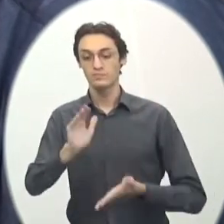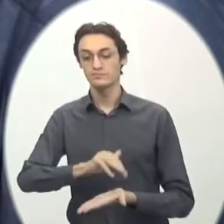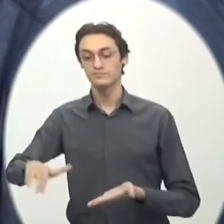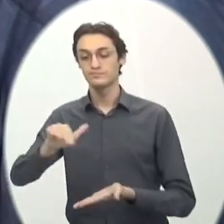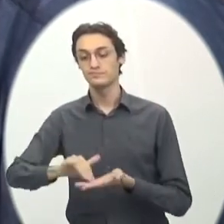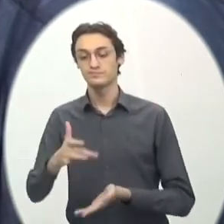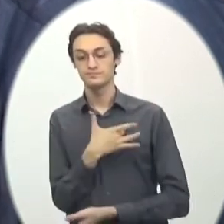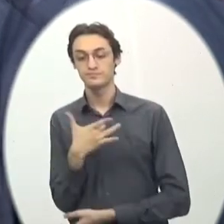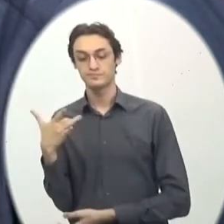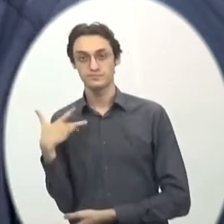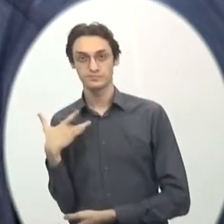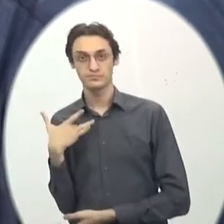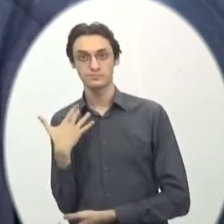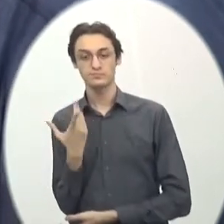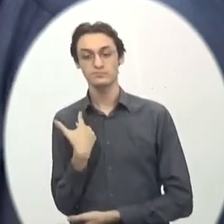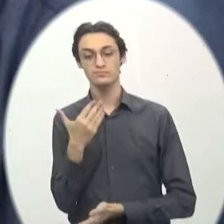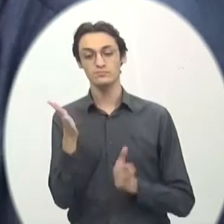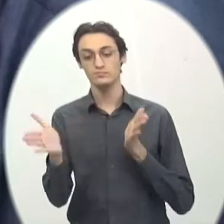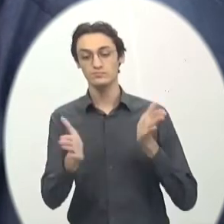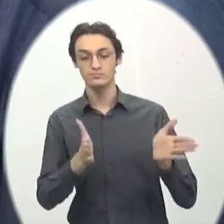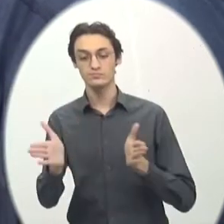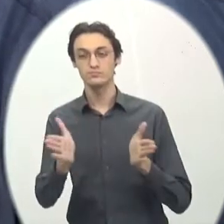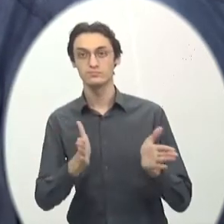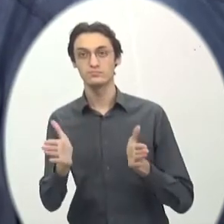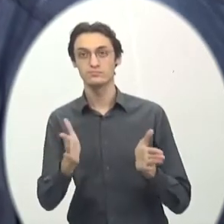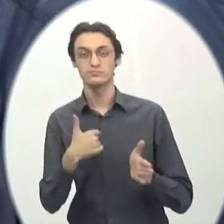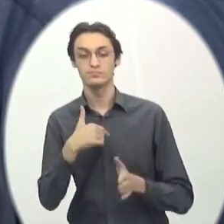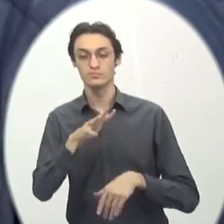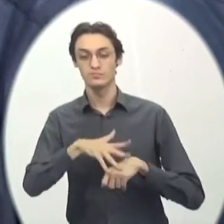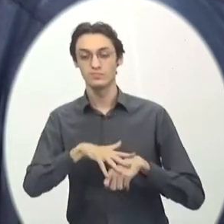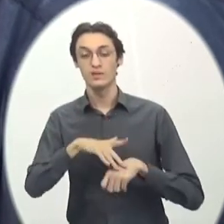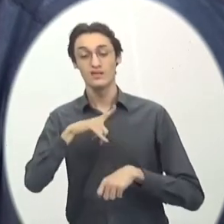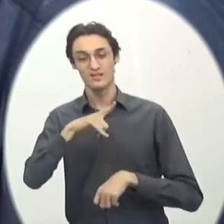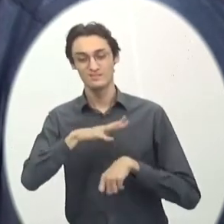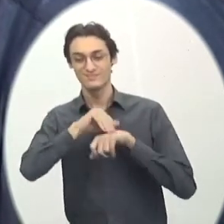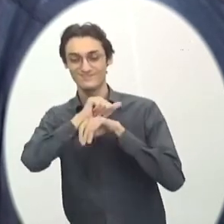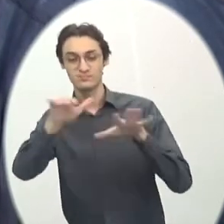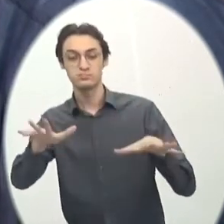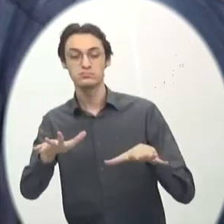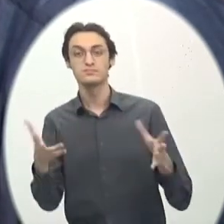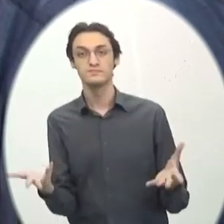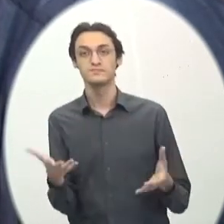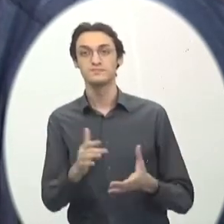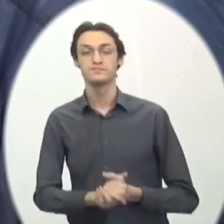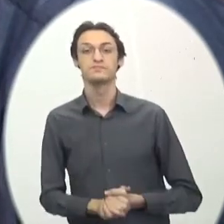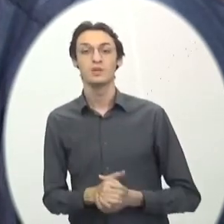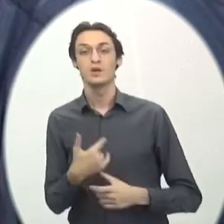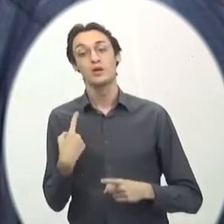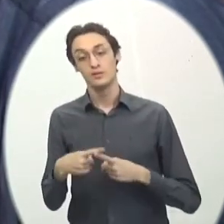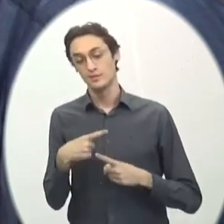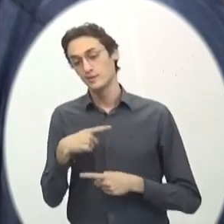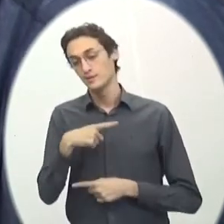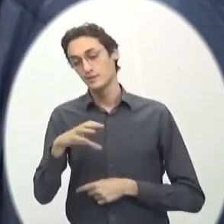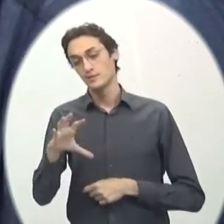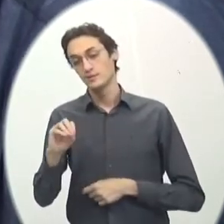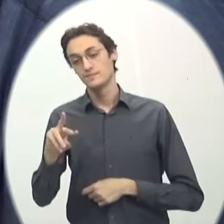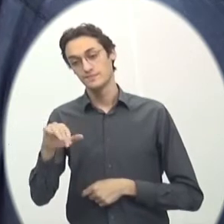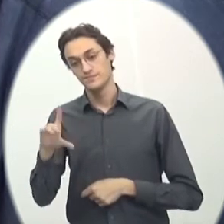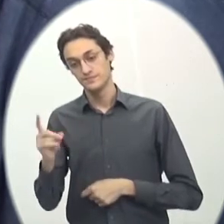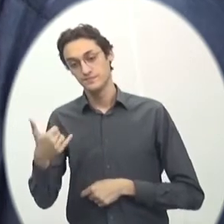Municipal de Saúde durante o período de decretação de situação de emergência em saúde decorrente da pandemia do